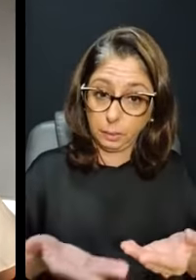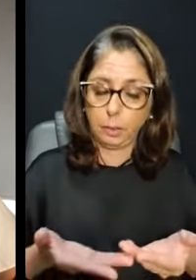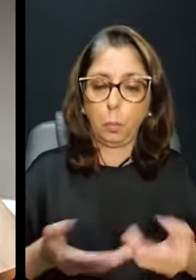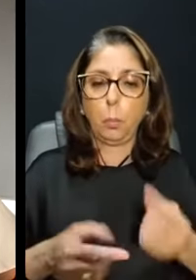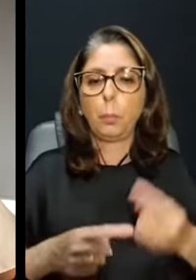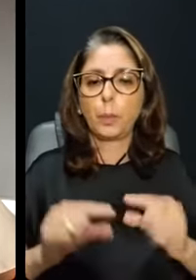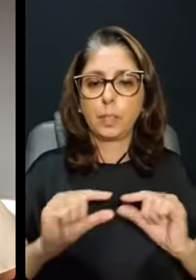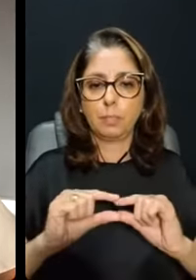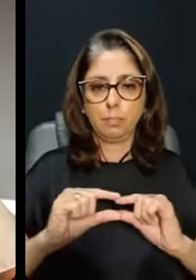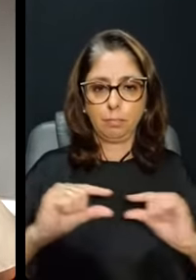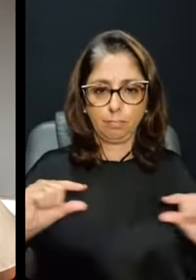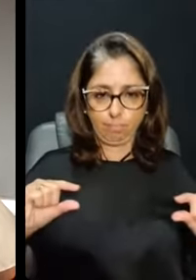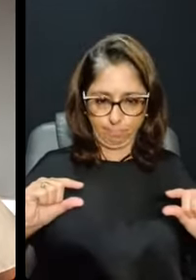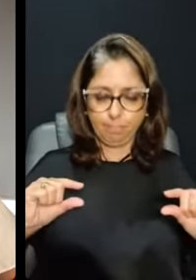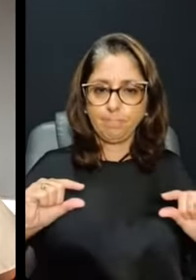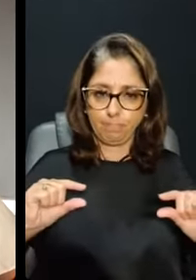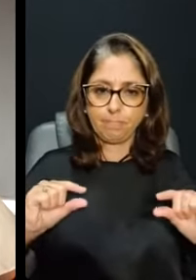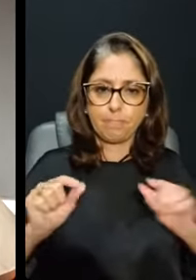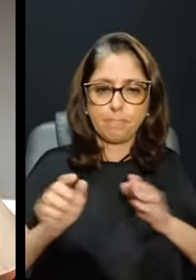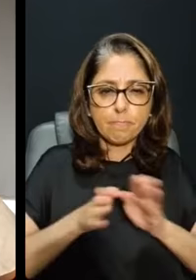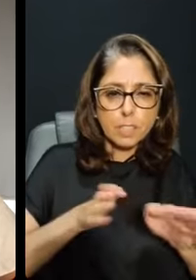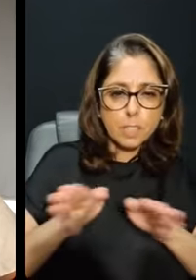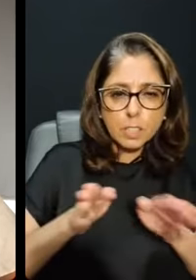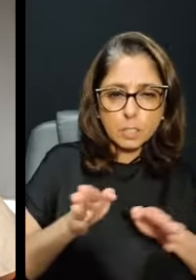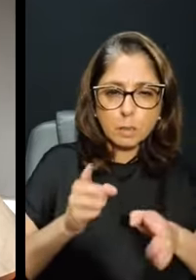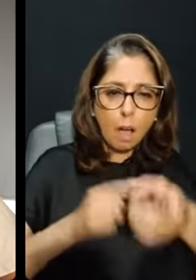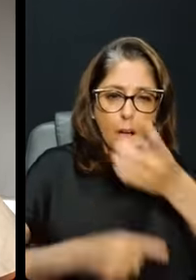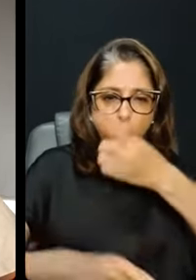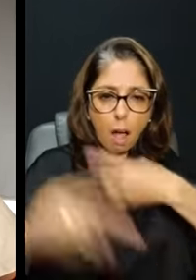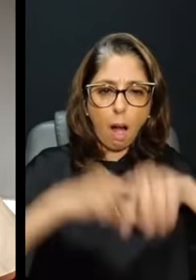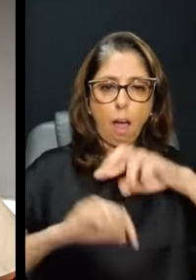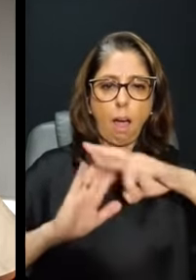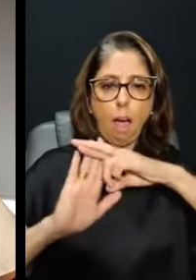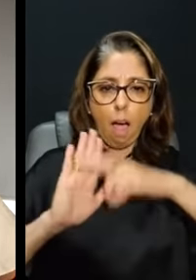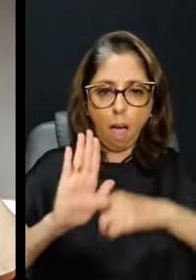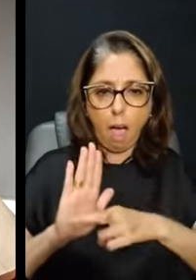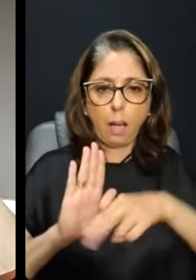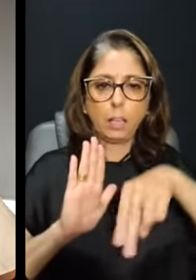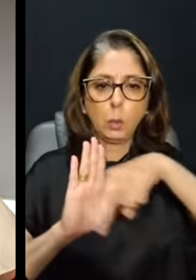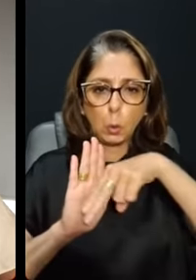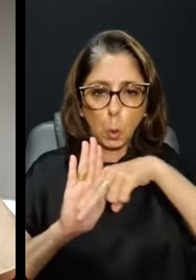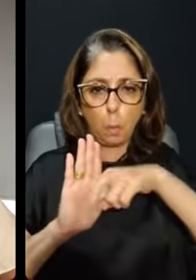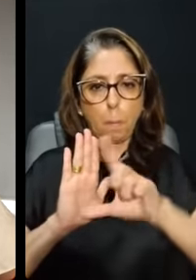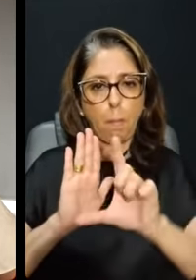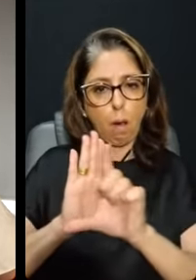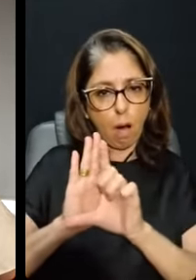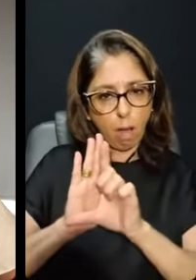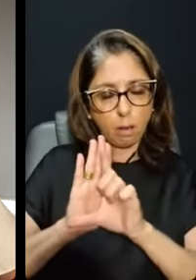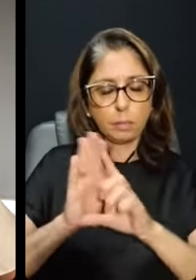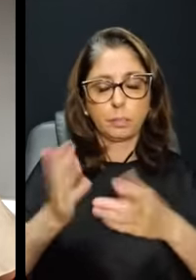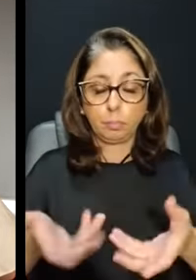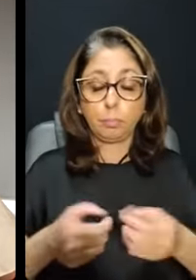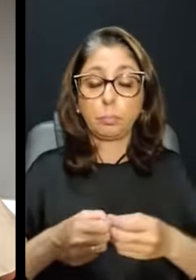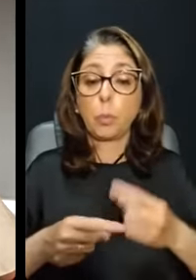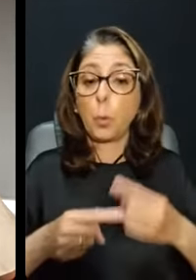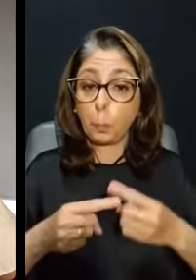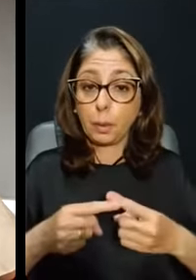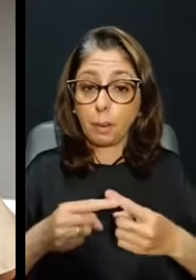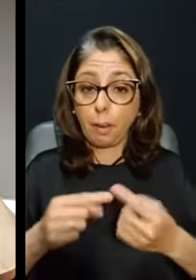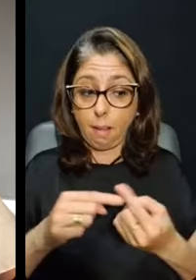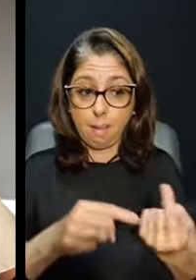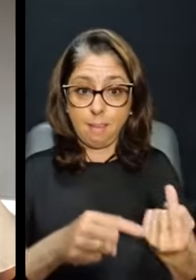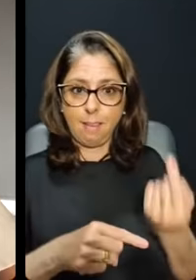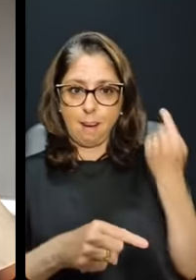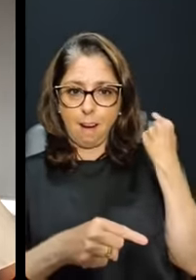do acessibilidade além das normas. Foi muito por conta desse tempo de atuação que eu tenho e